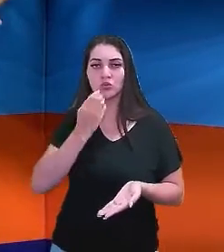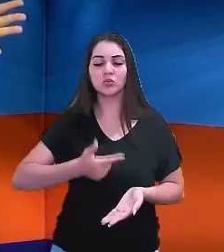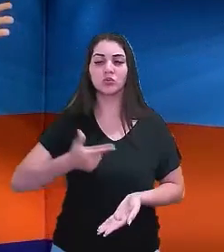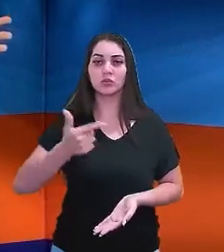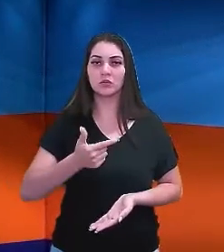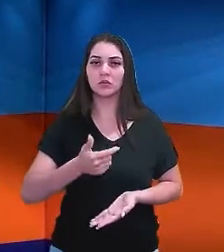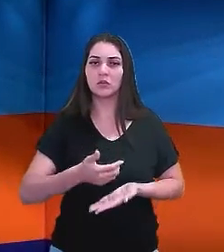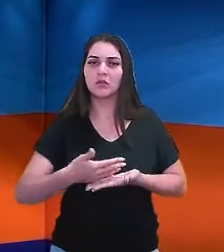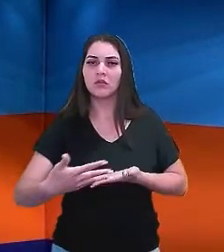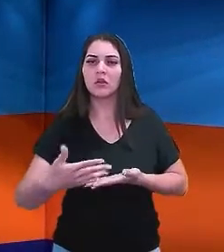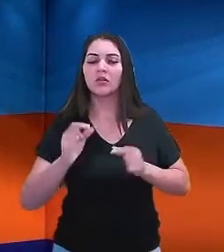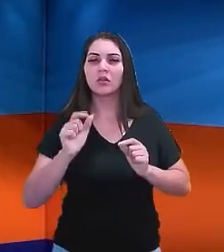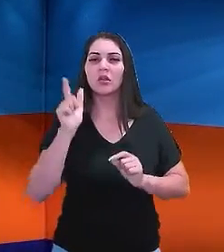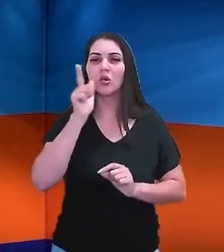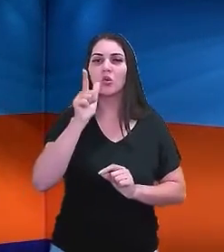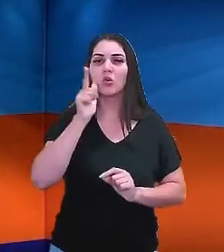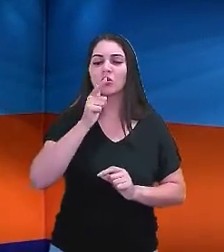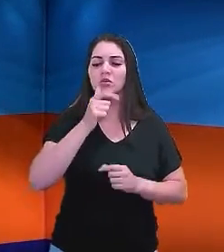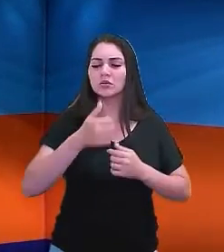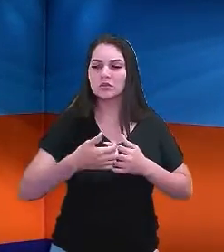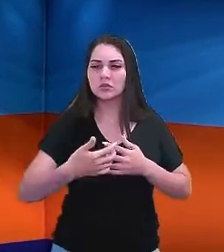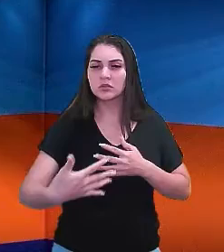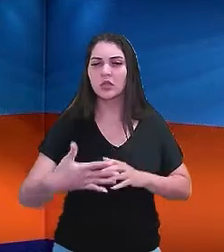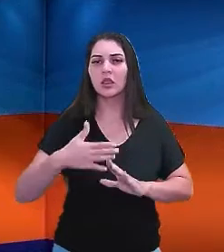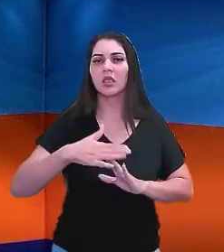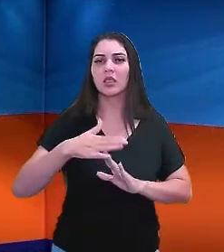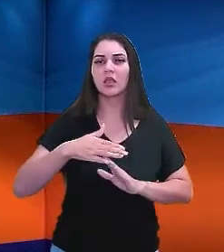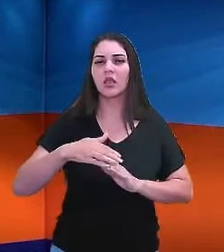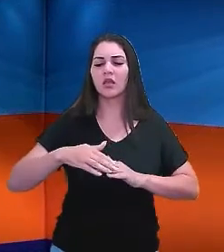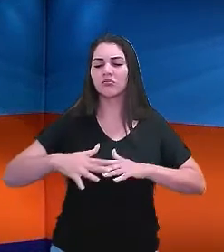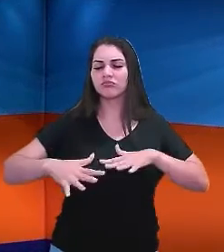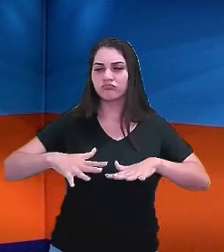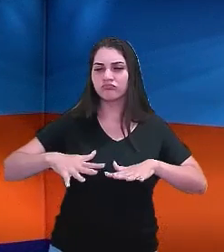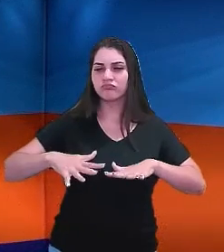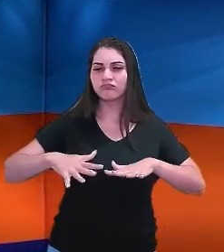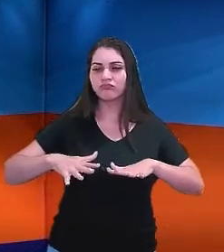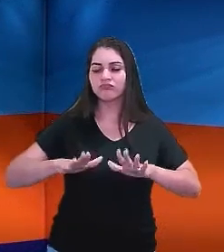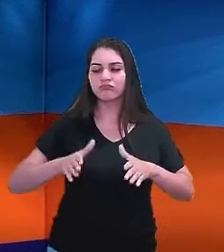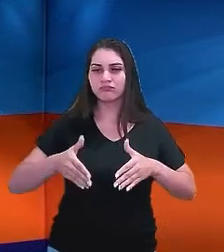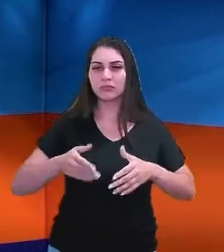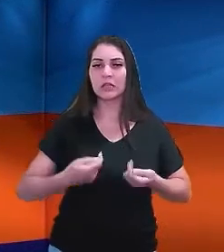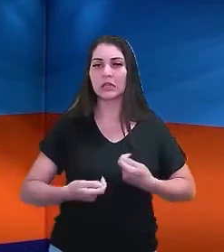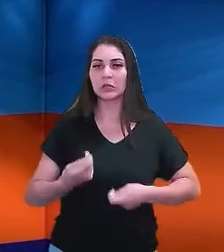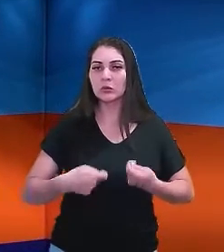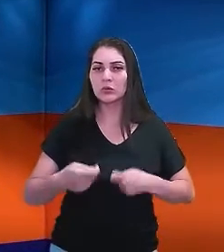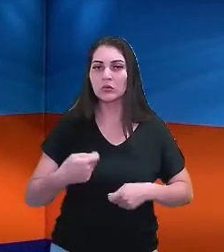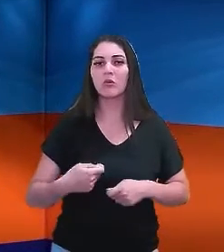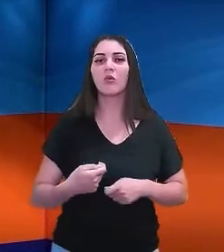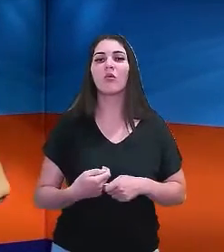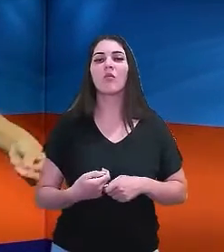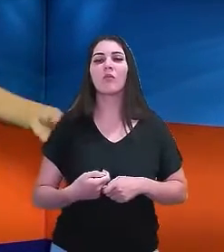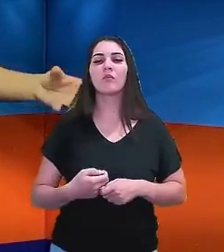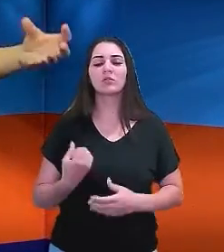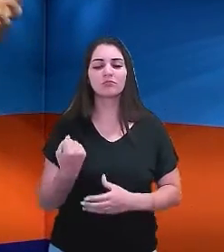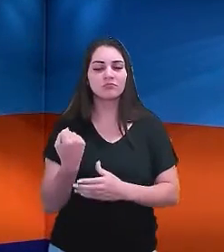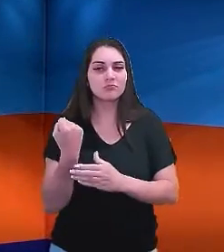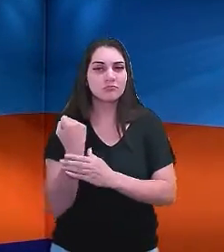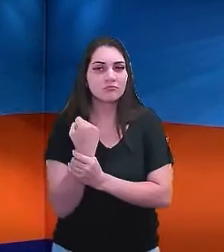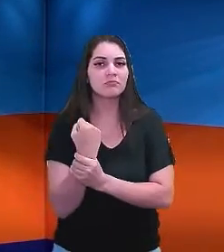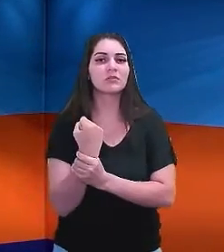que vai conseguir durante muito tempo uma estabilidade econômica, uma